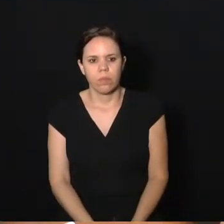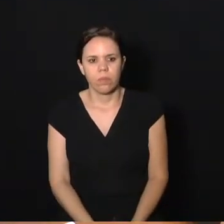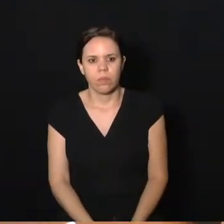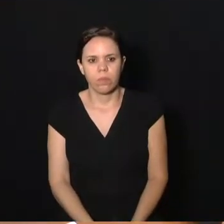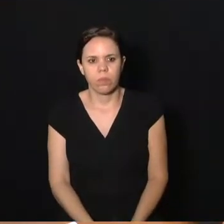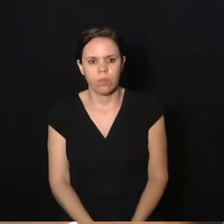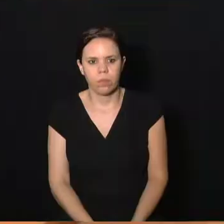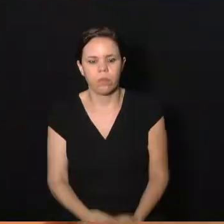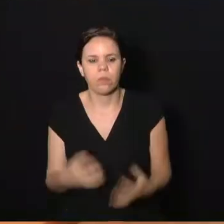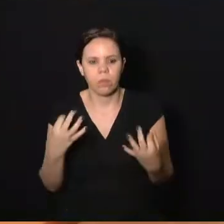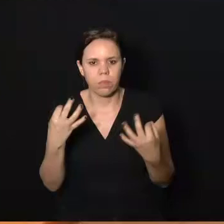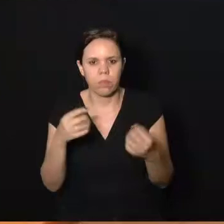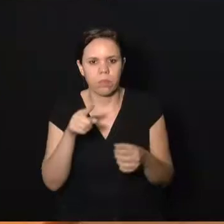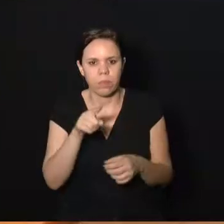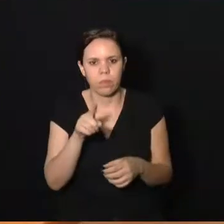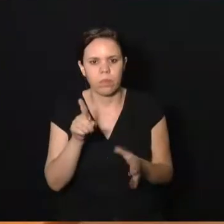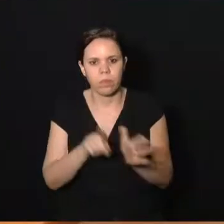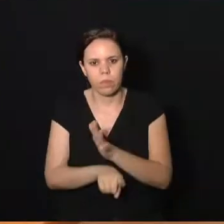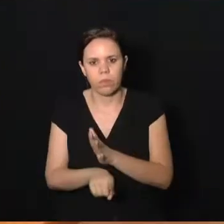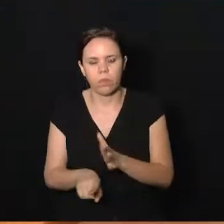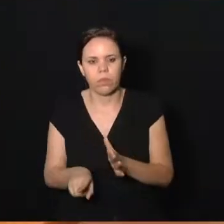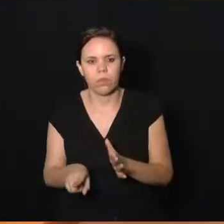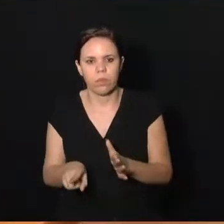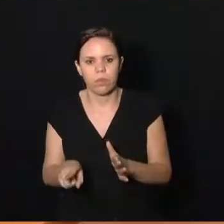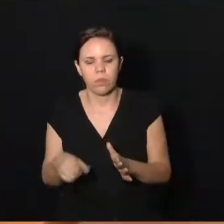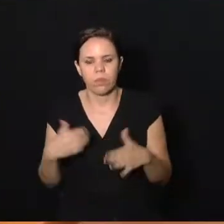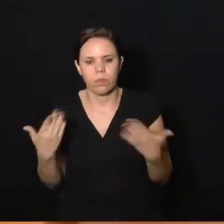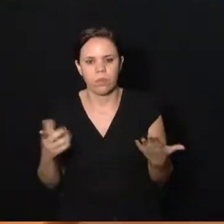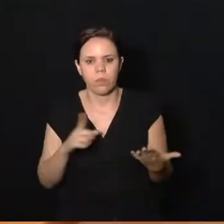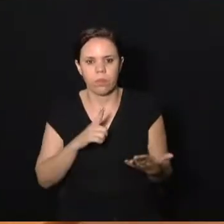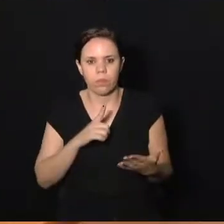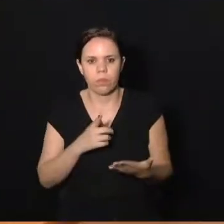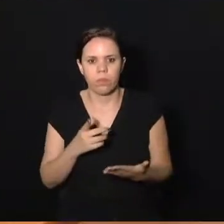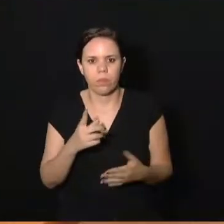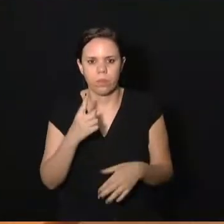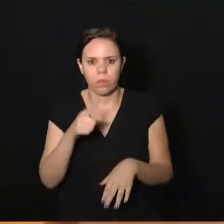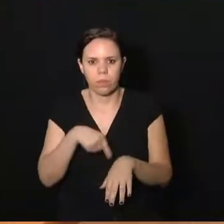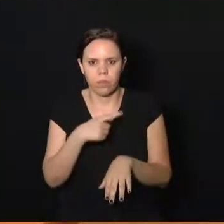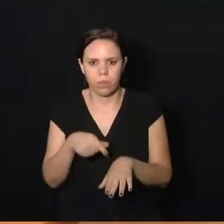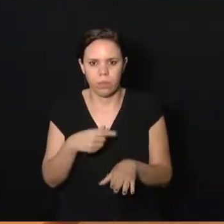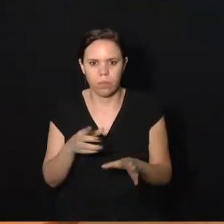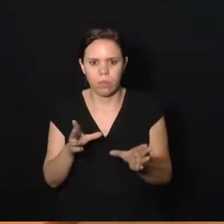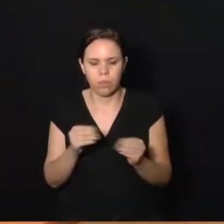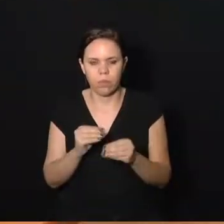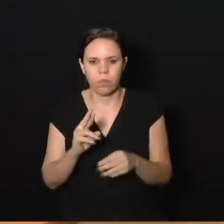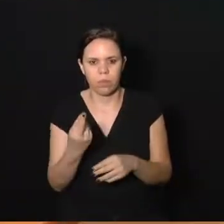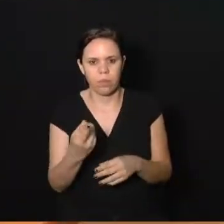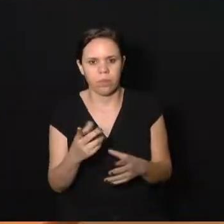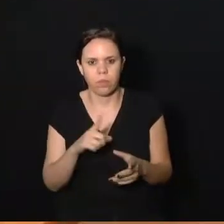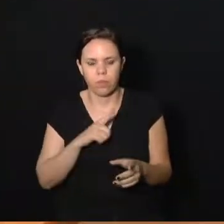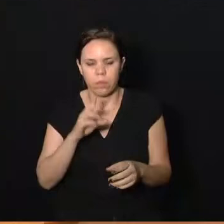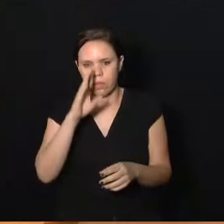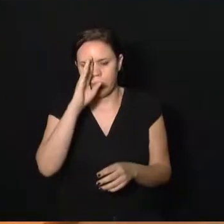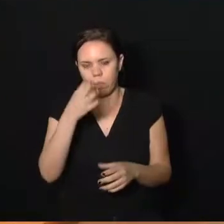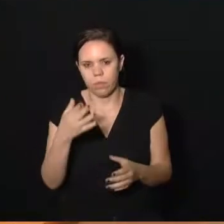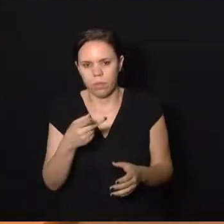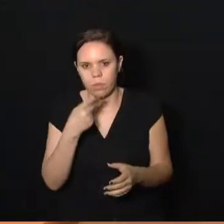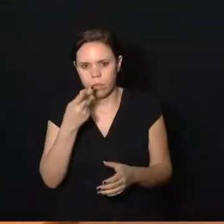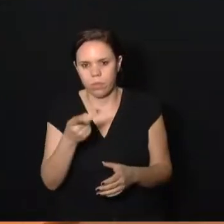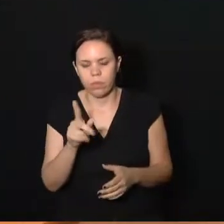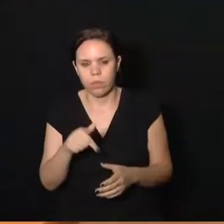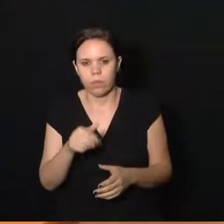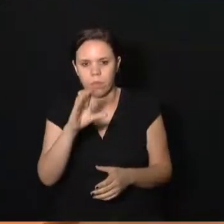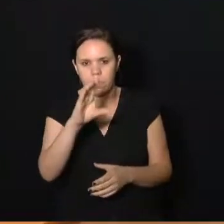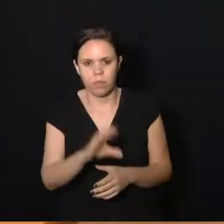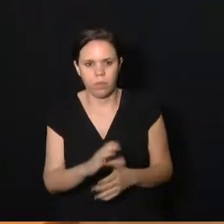Não, e é perfeita a sua pergunta, porque quando a gente tem 1 hora, a gente acaba falando muito das soluções, mas tem um ponto principal que a gente falou, que é o